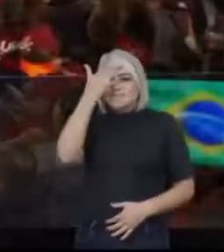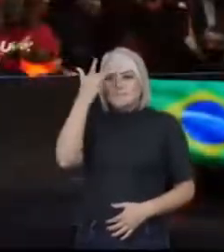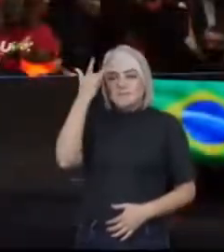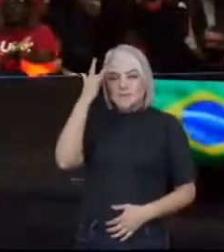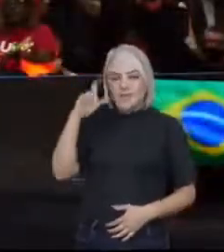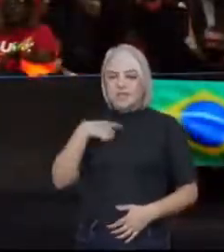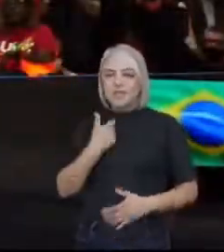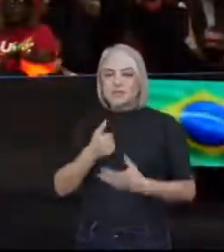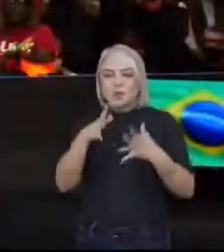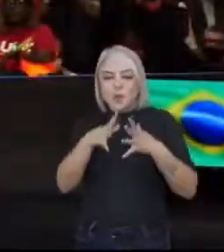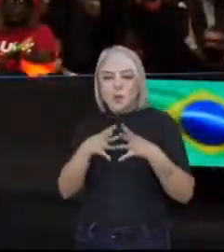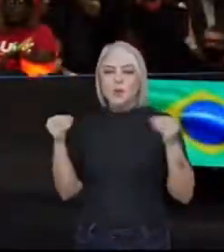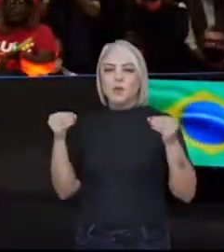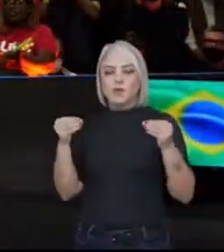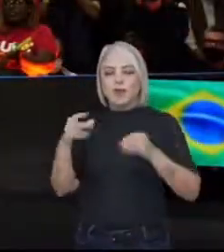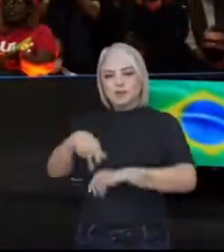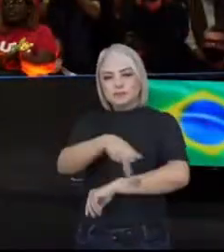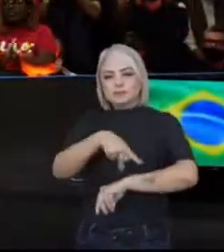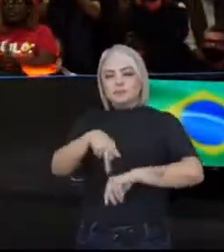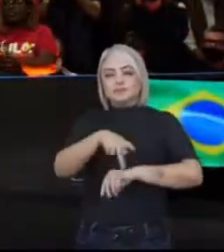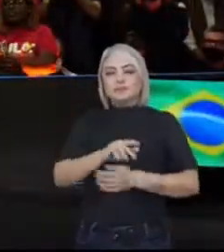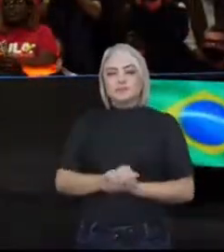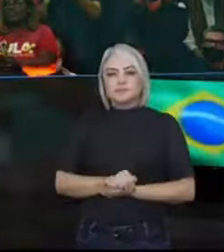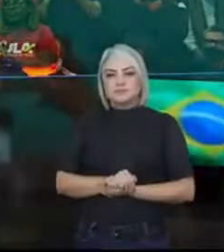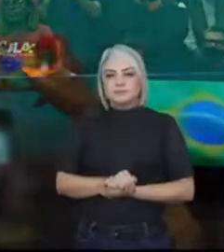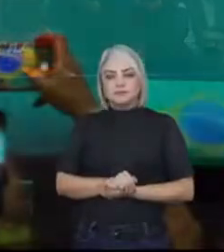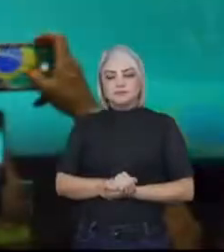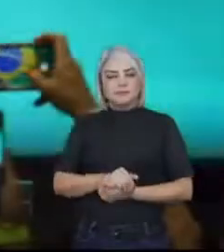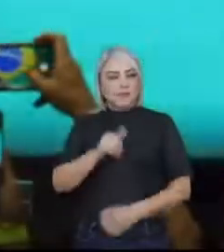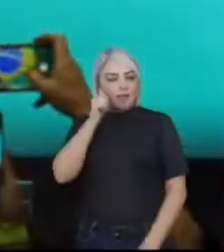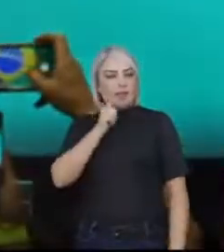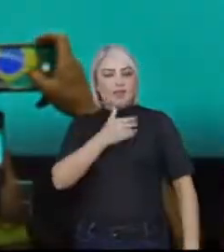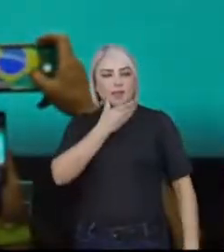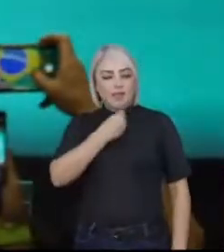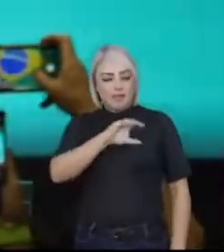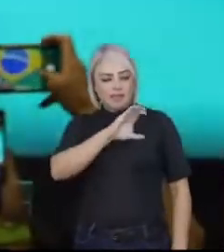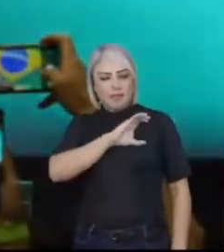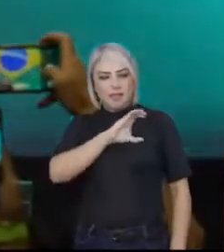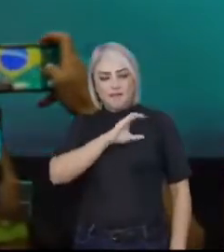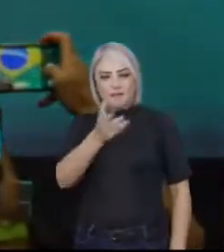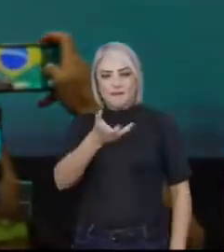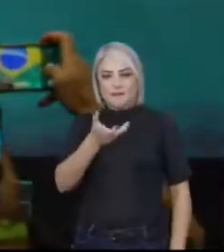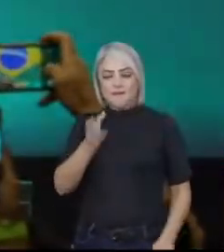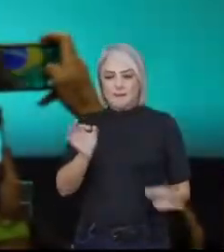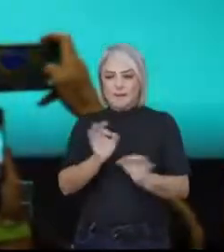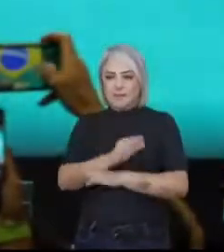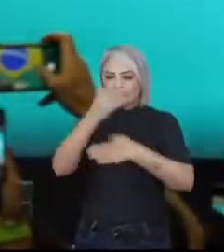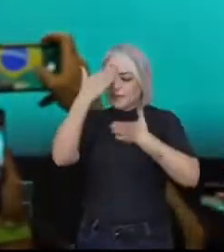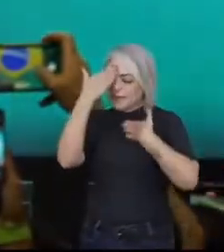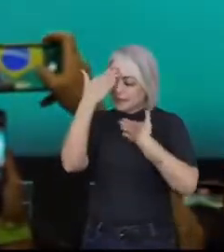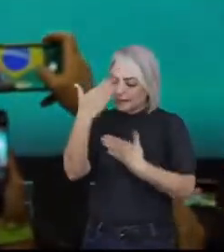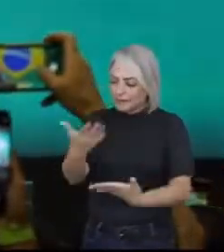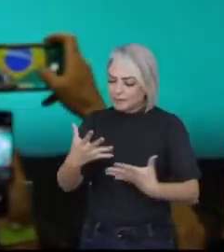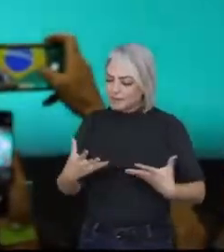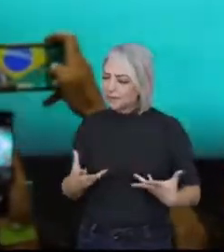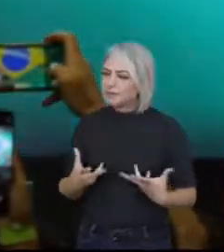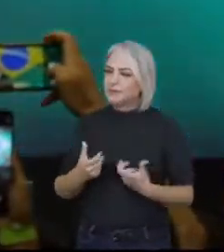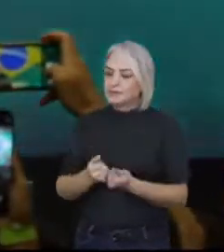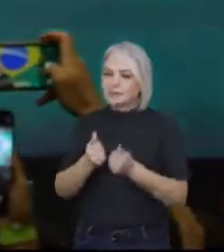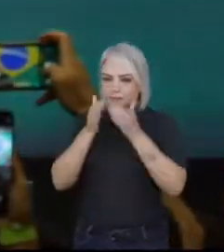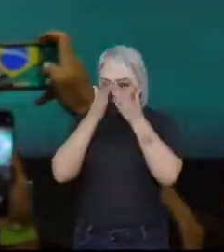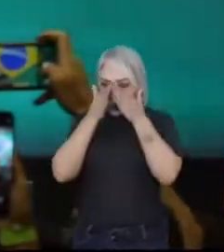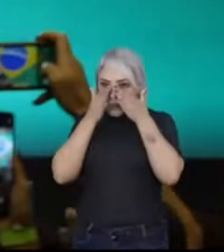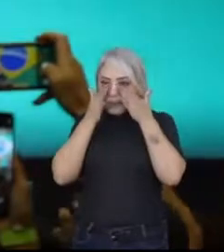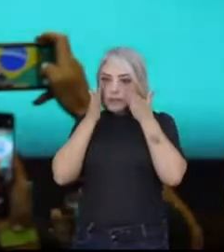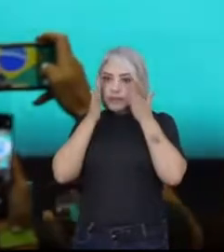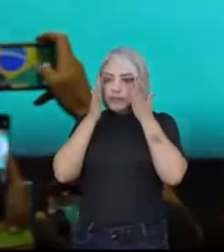país. Companheiros e companheiras, eu quero terminar agradecendo a todos vocês, companheiros que vieram para cá,